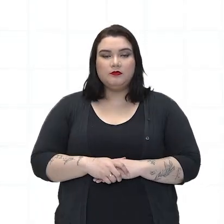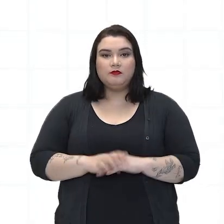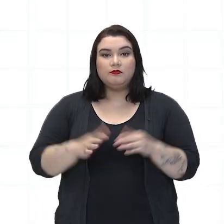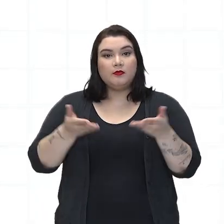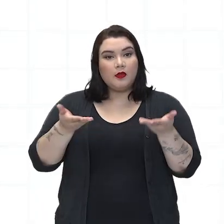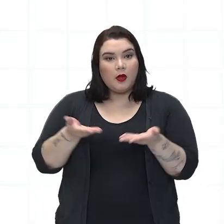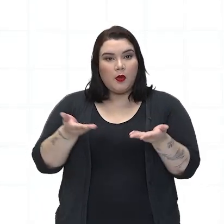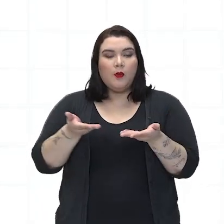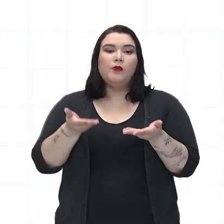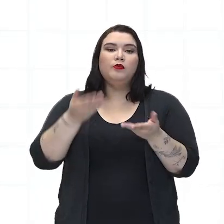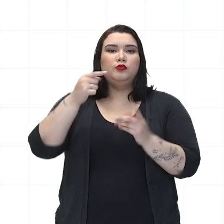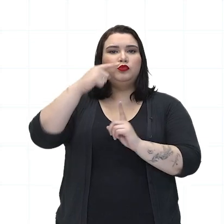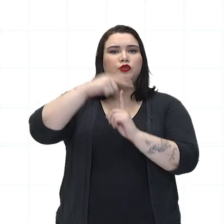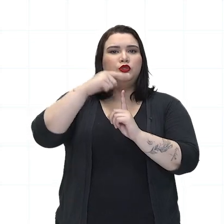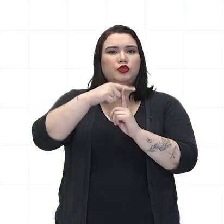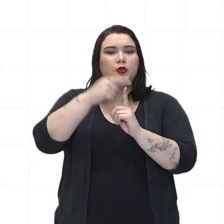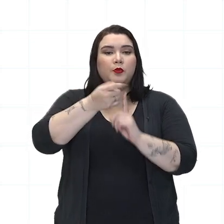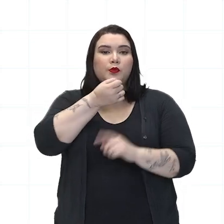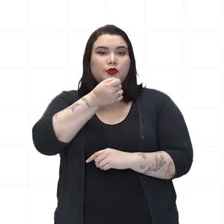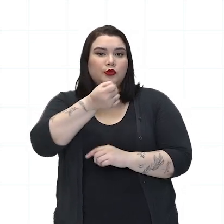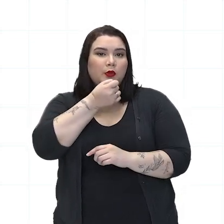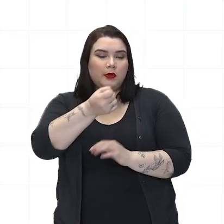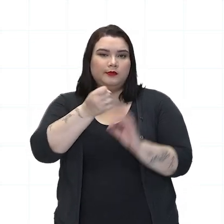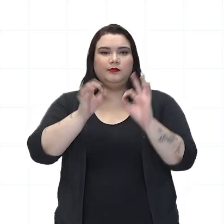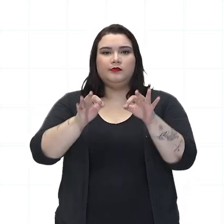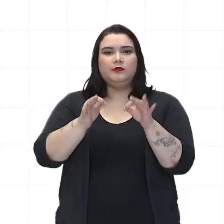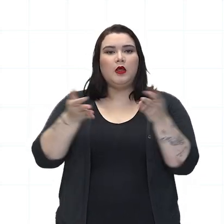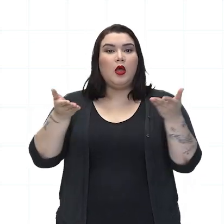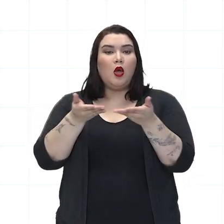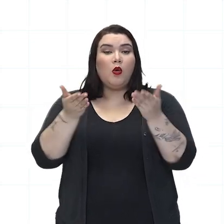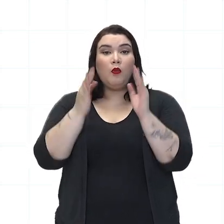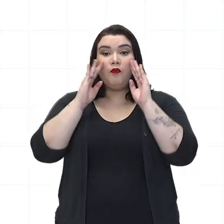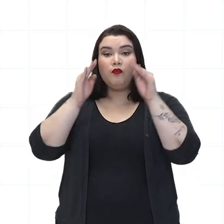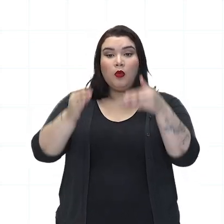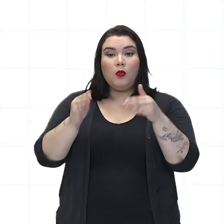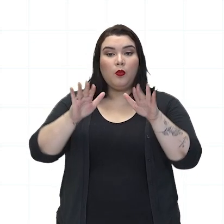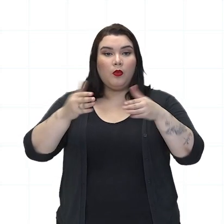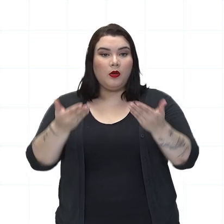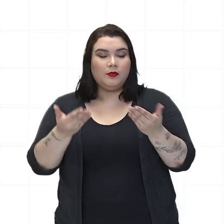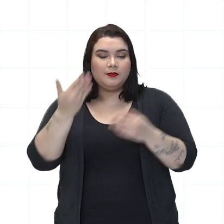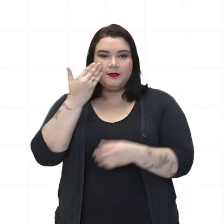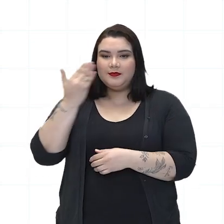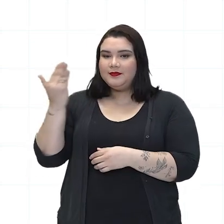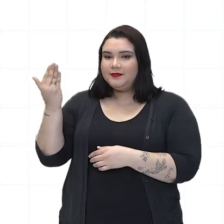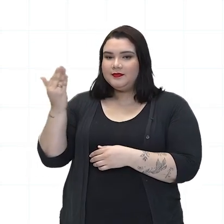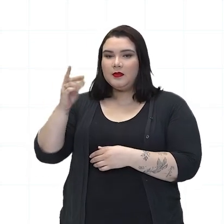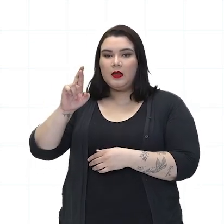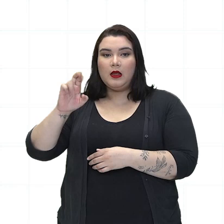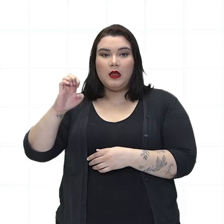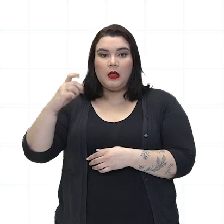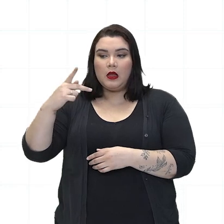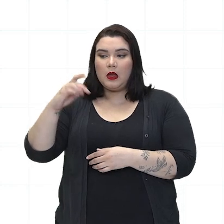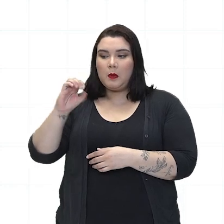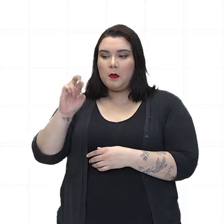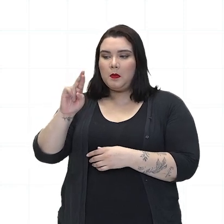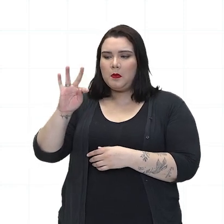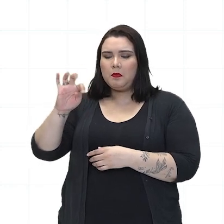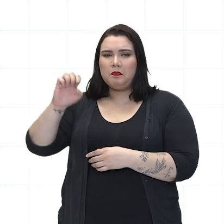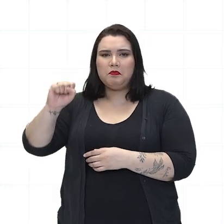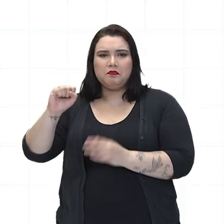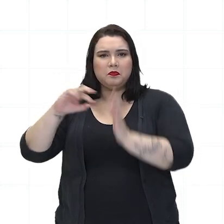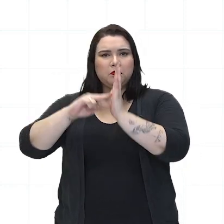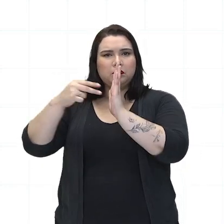Então, dando continuidade aos gêneros jornalísticos, vamos ver agora o reports. Acompanhem comigo. Então, report